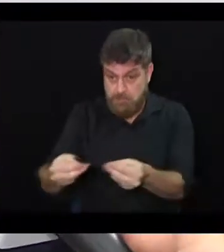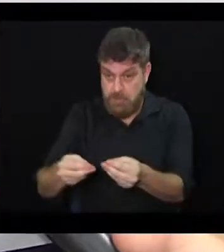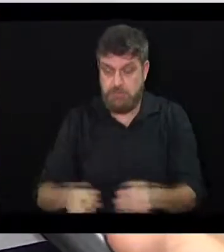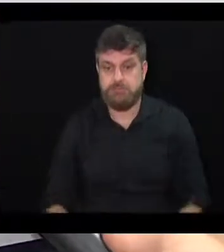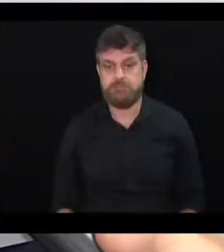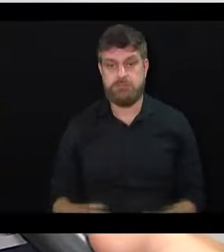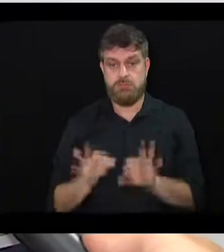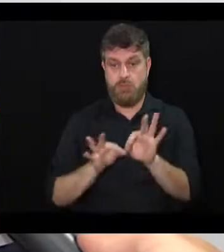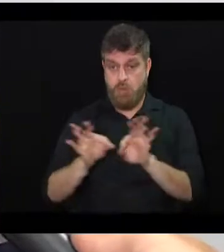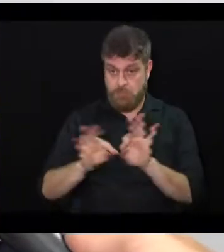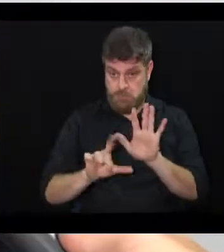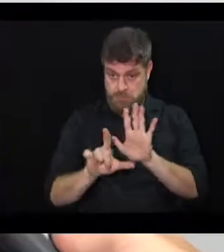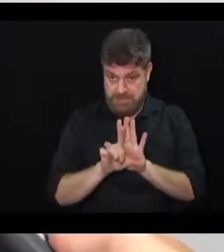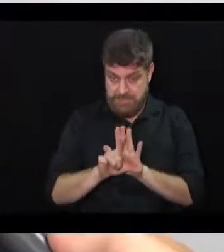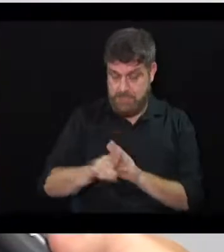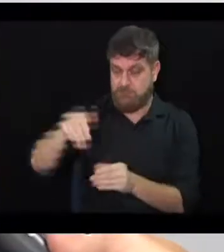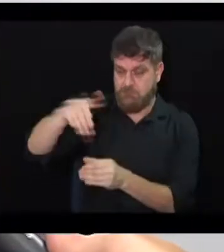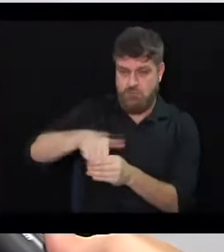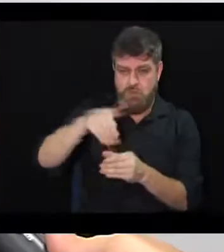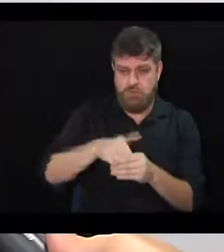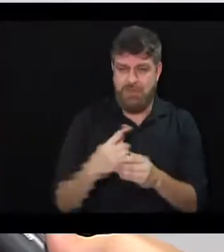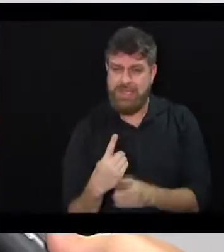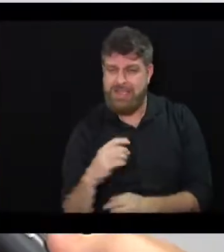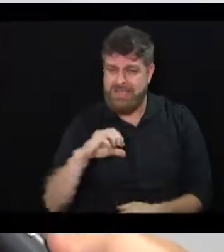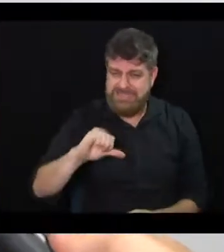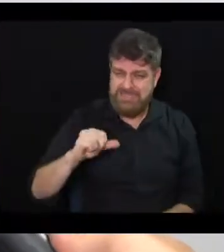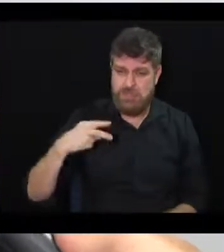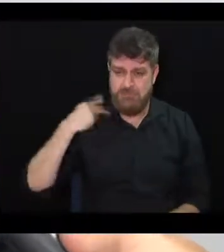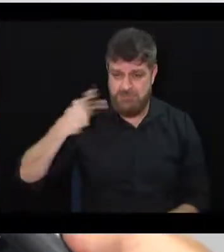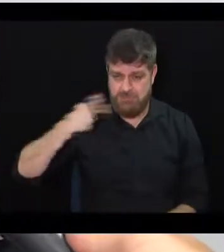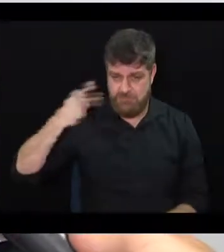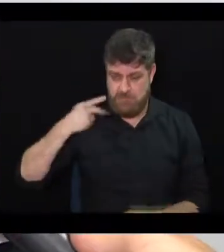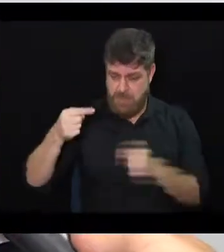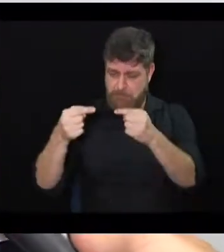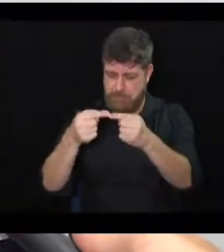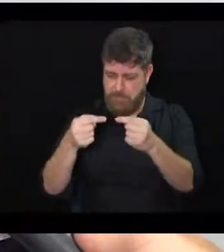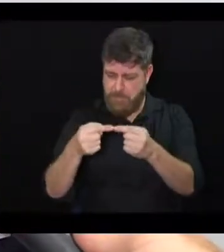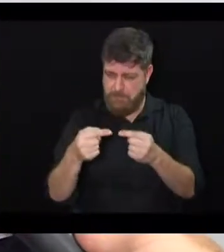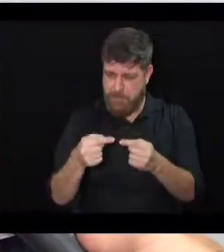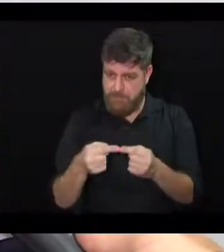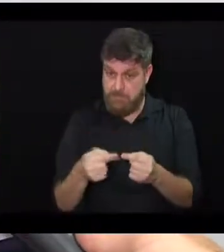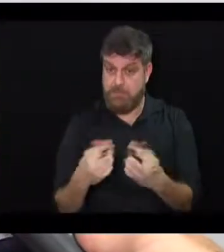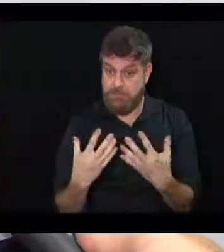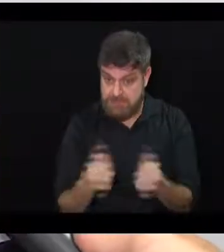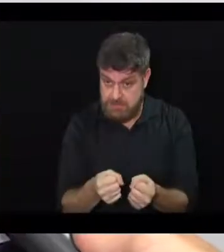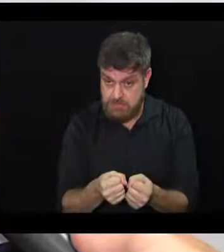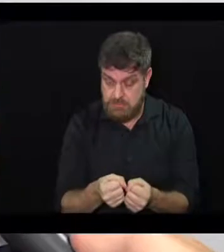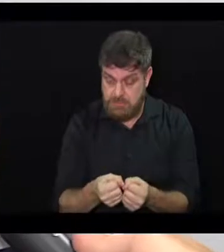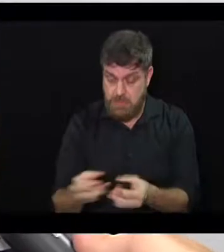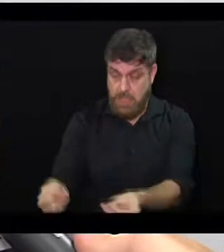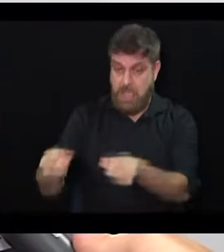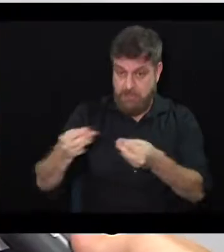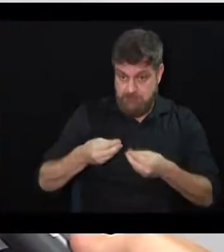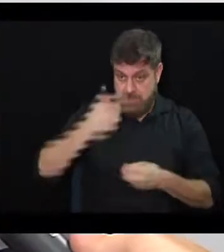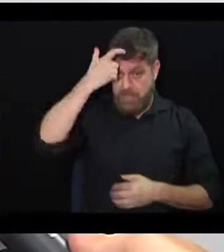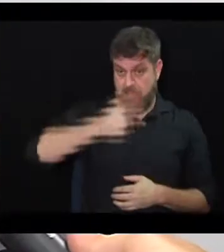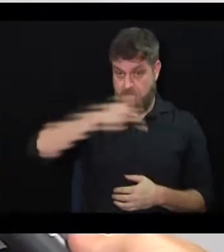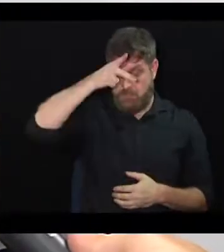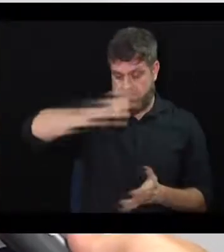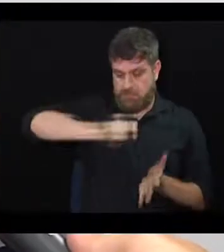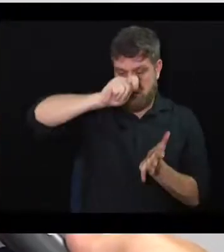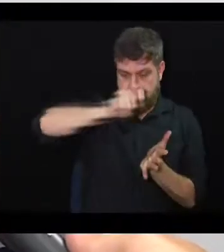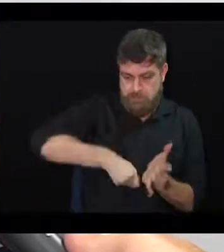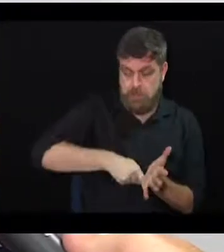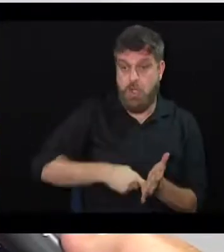foi aprovado por 19 votos favoráveis, vem para a sanção do prefeito e